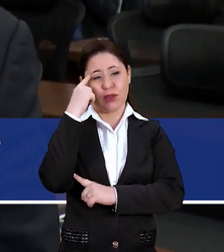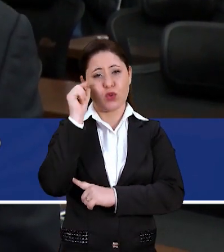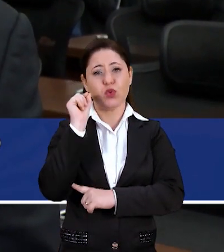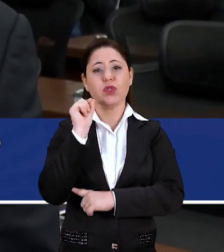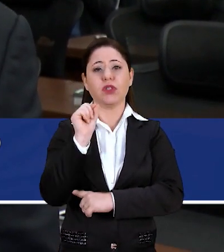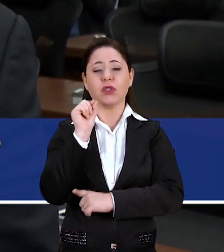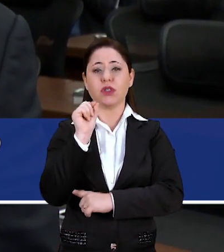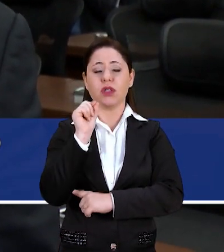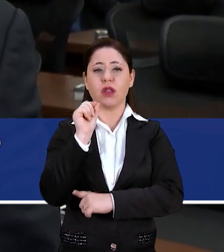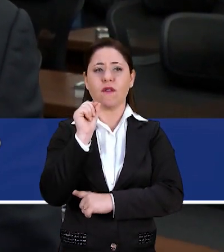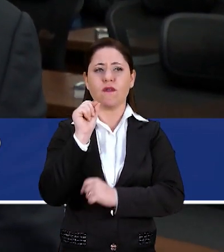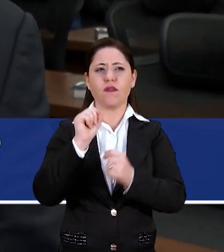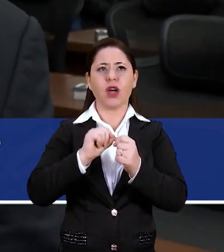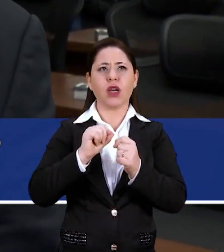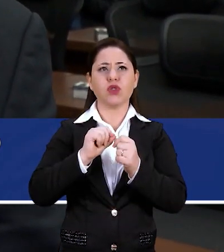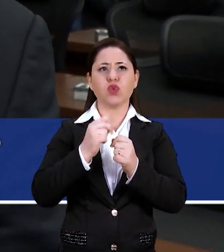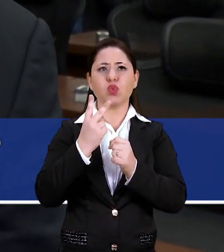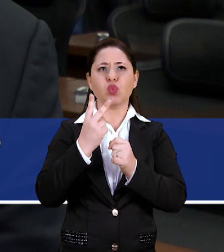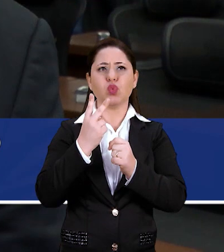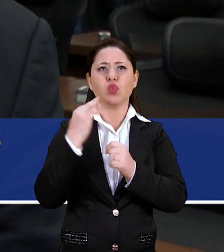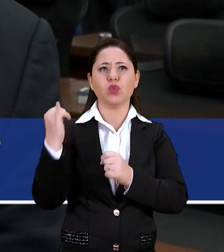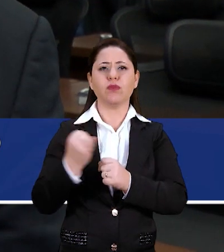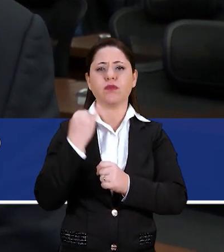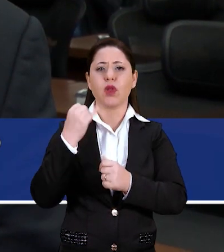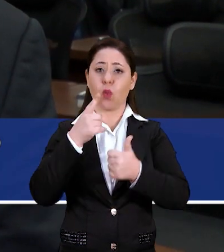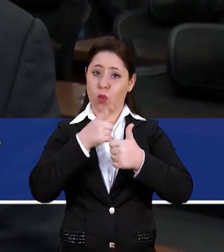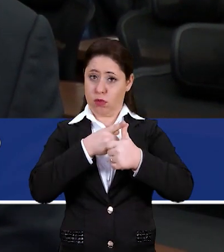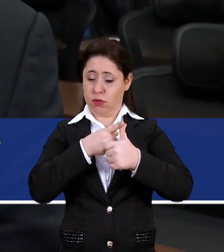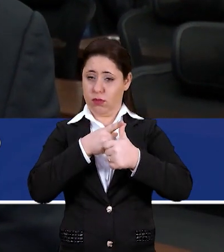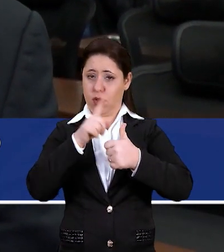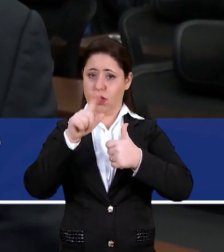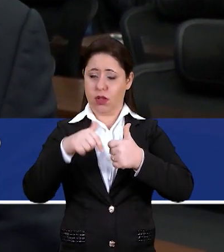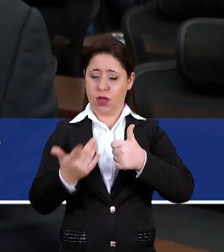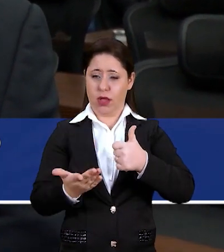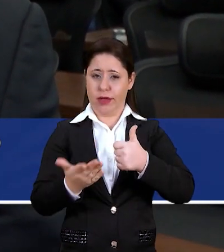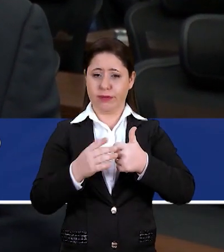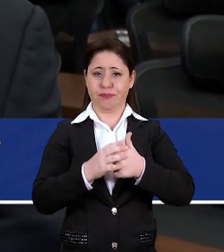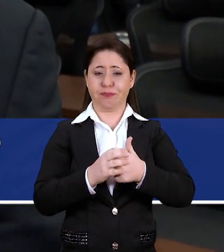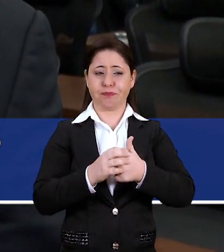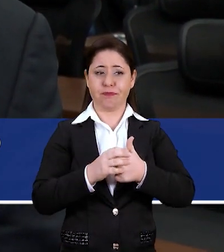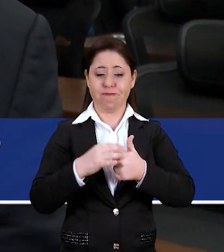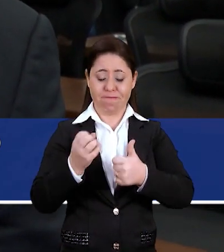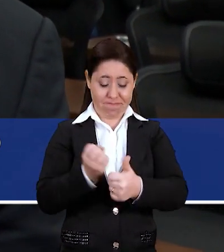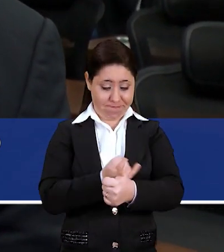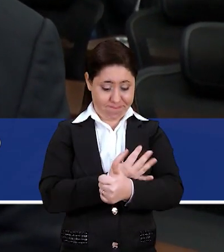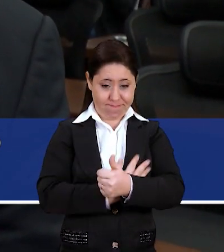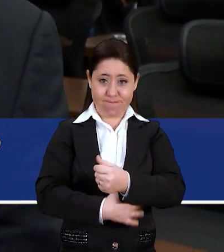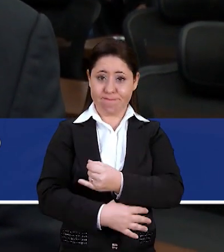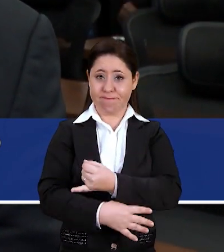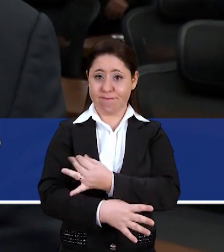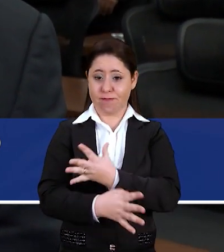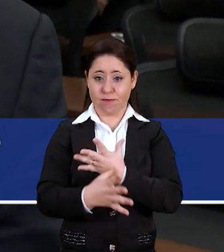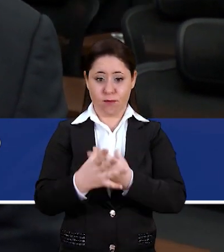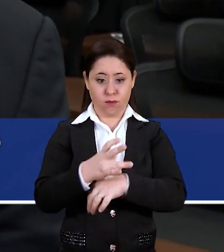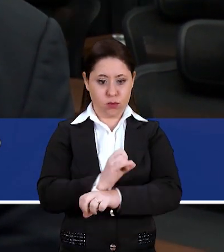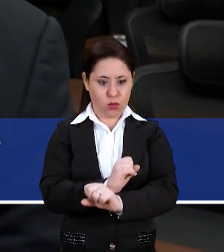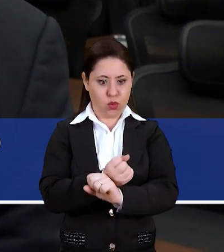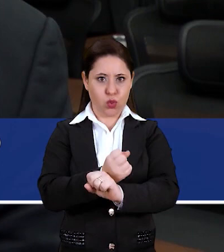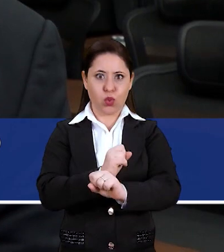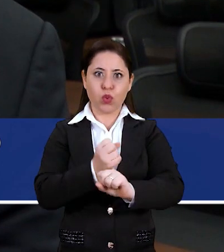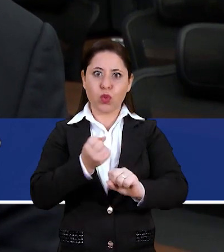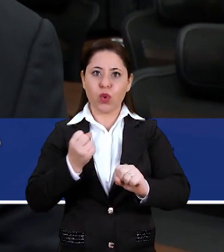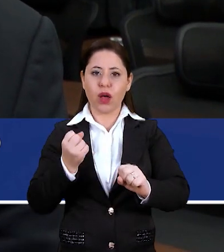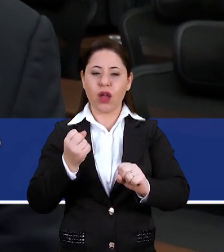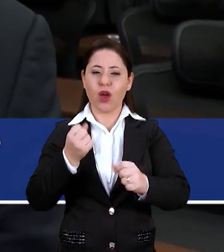isso faz 2 coisas importantes. Uma é a emoção ser muito maior